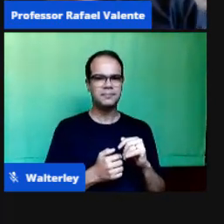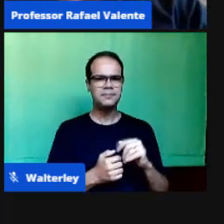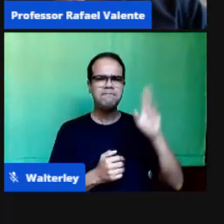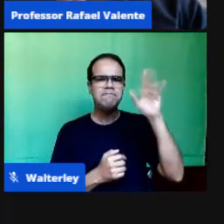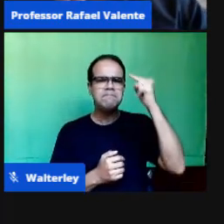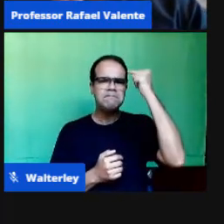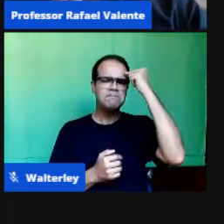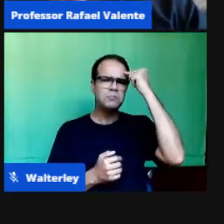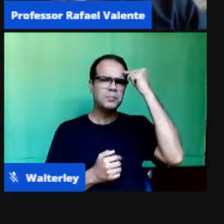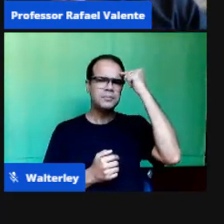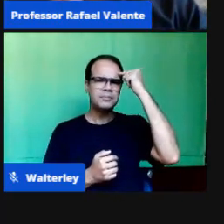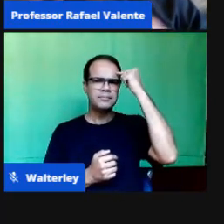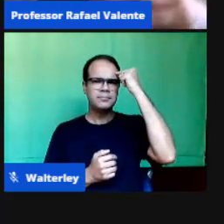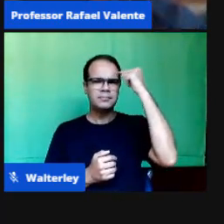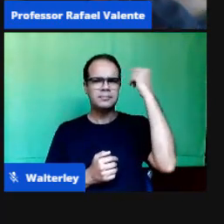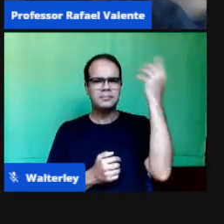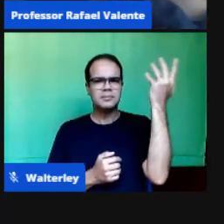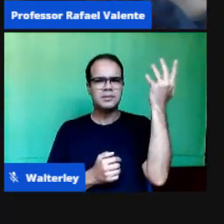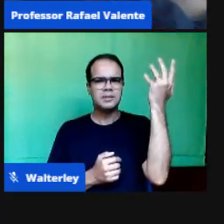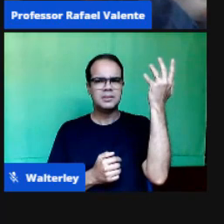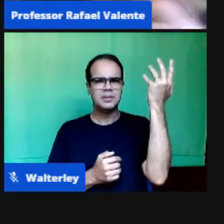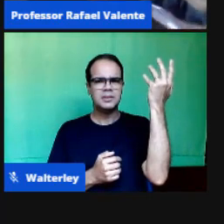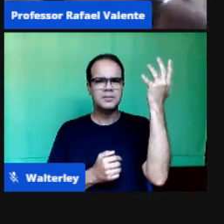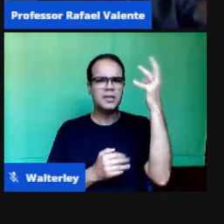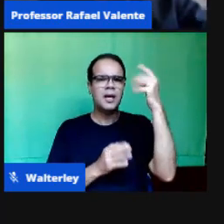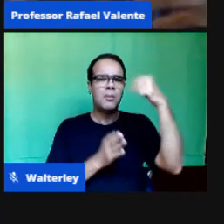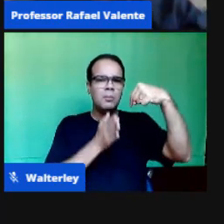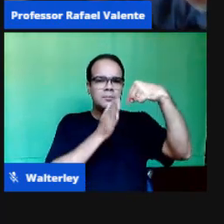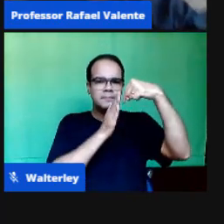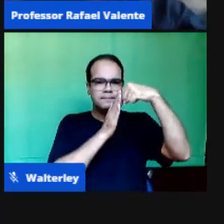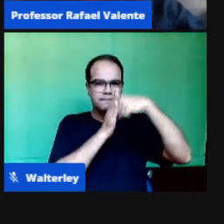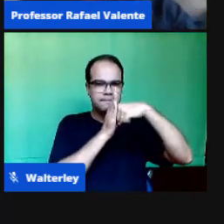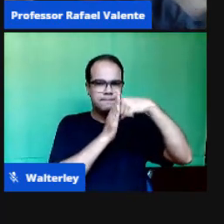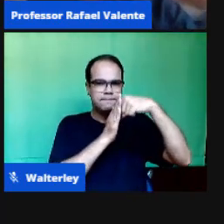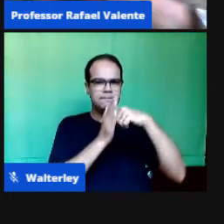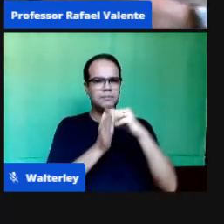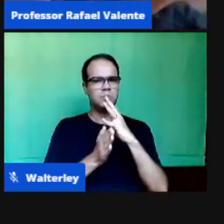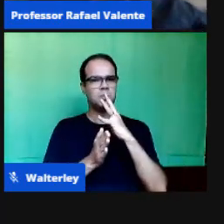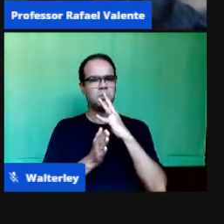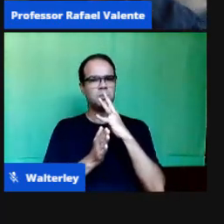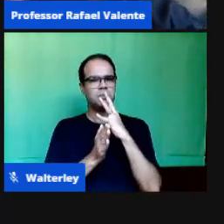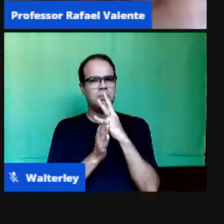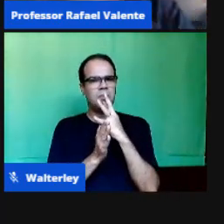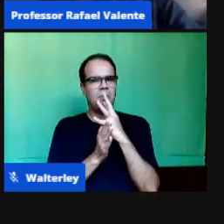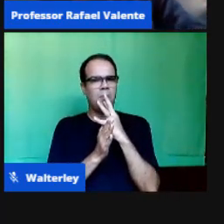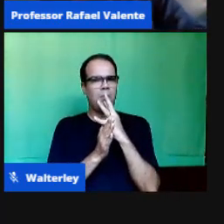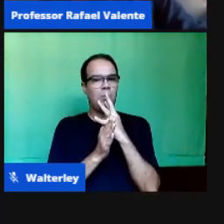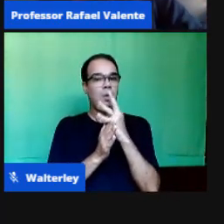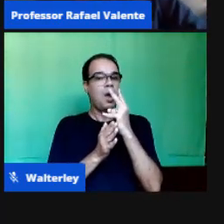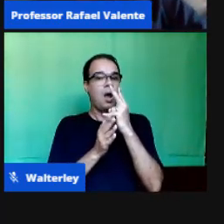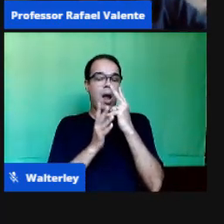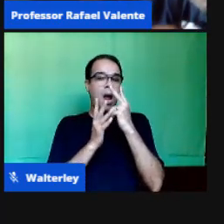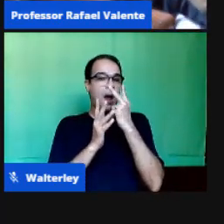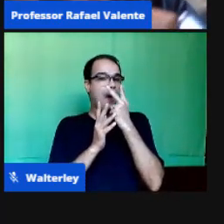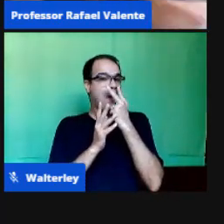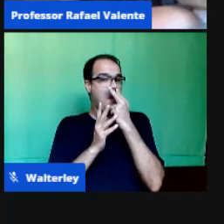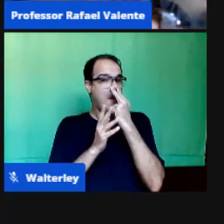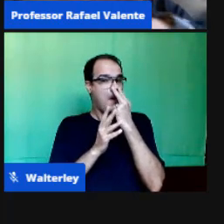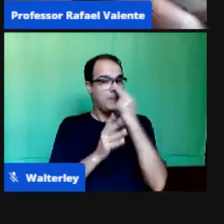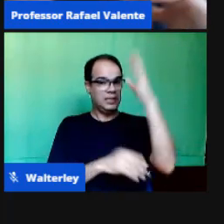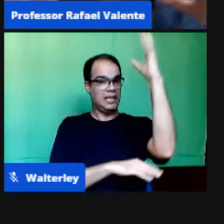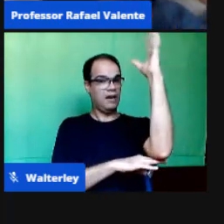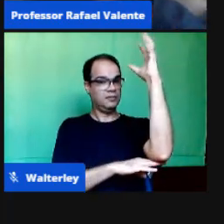Pensando nisso, então, esse autoconhecimento ele pode ser comparado com essa árvore por conta das raízes,